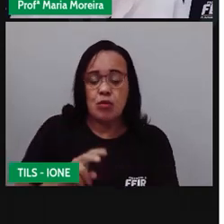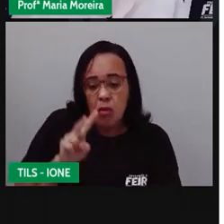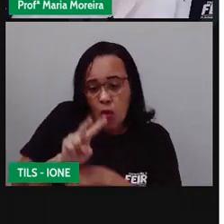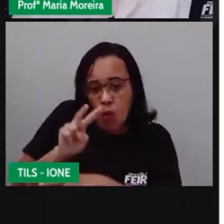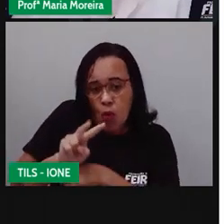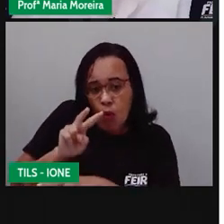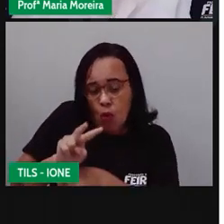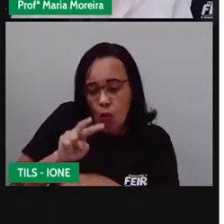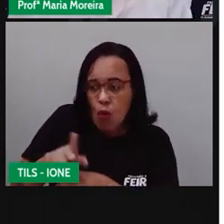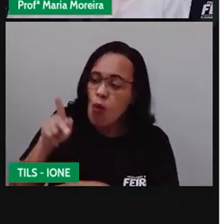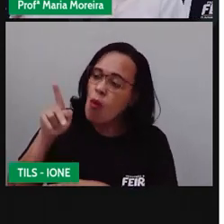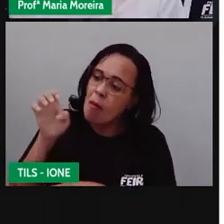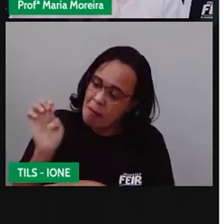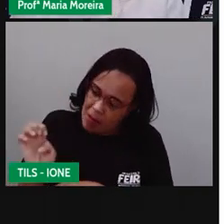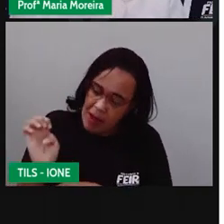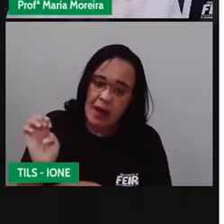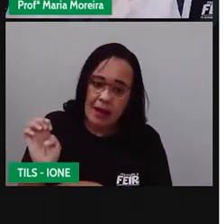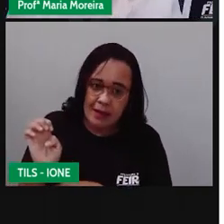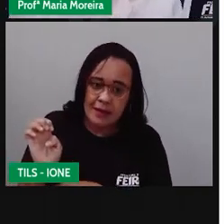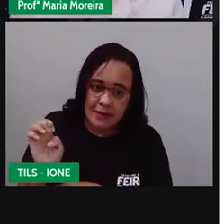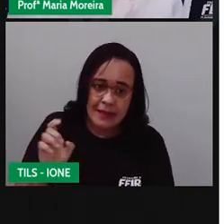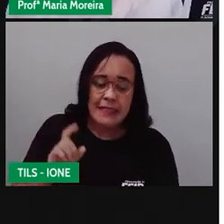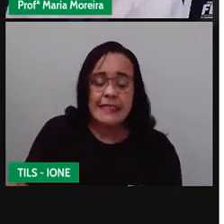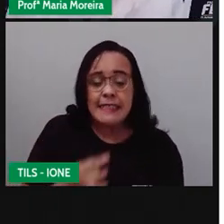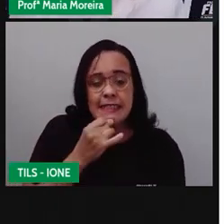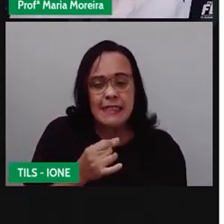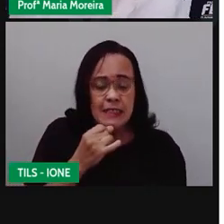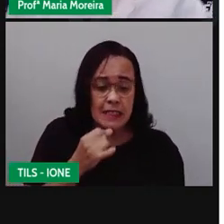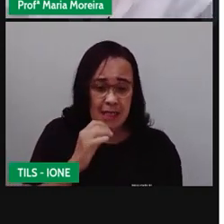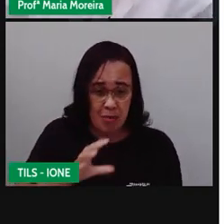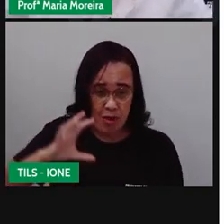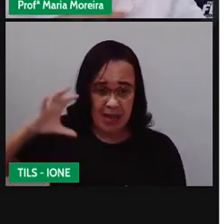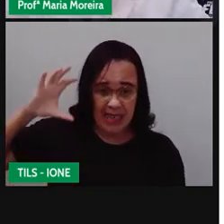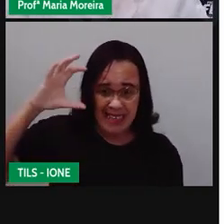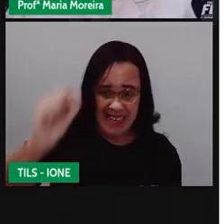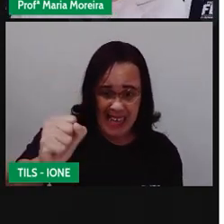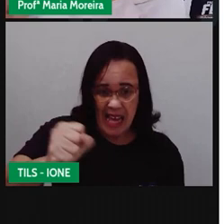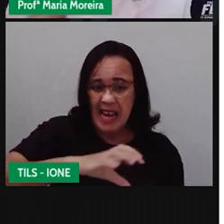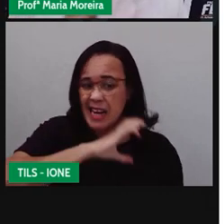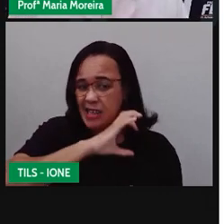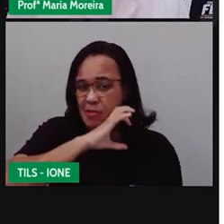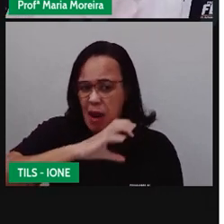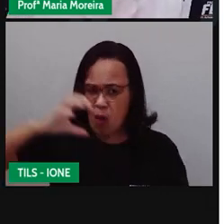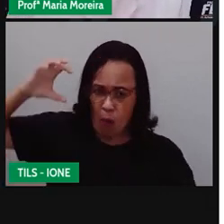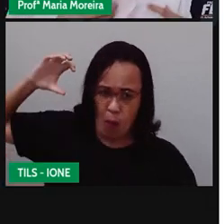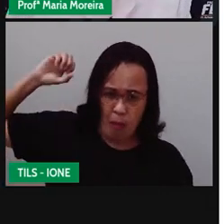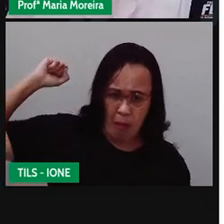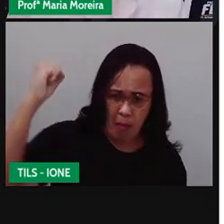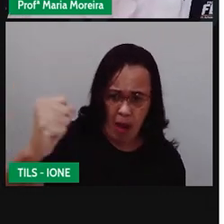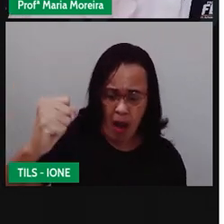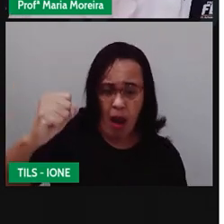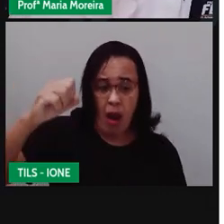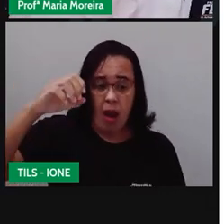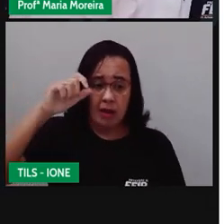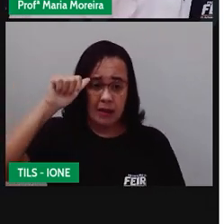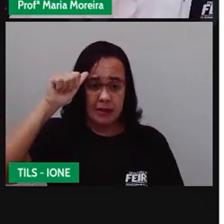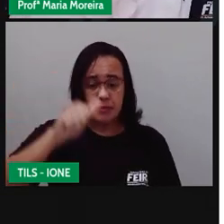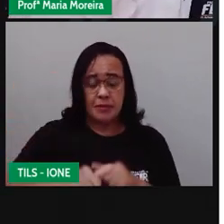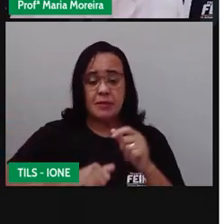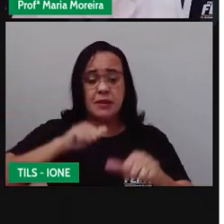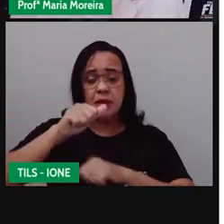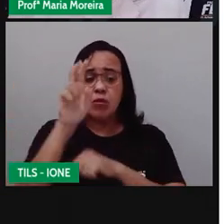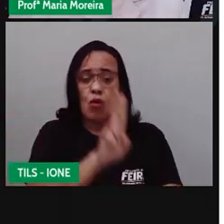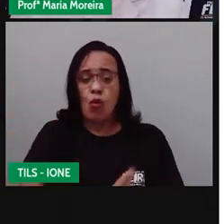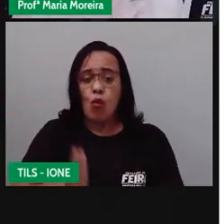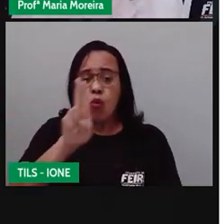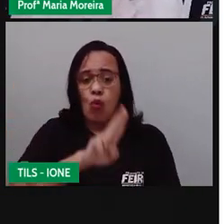Bom, e aí o que que ele pensa? Olha, eu cacei aquele animal, não vou desperdiçar o couro, tipo, estou usando aqui o couro para fazer alguma roupa, eu